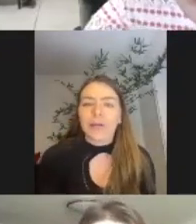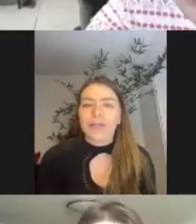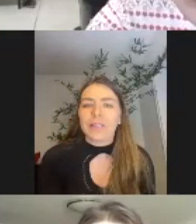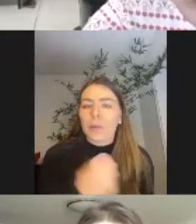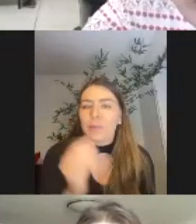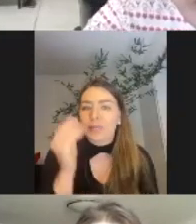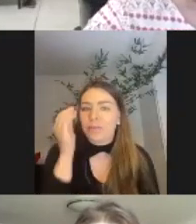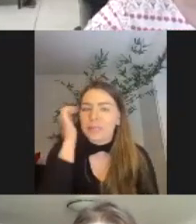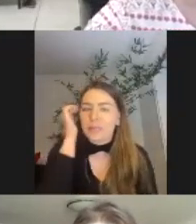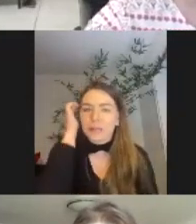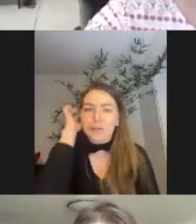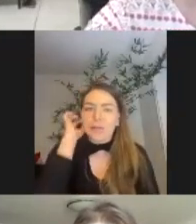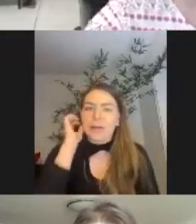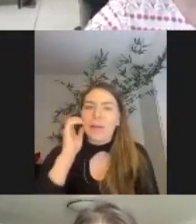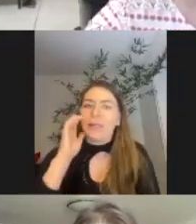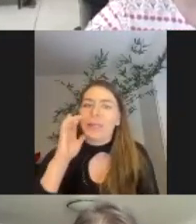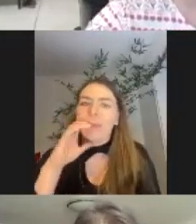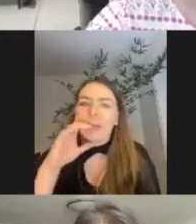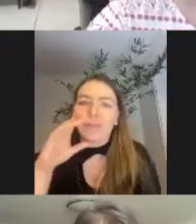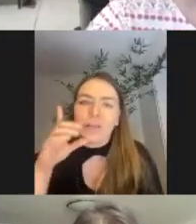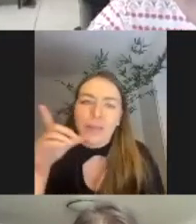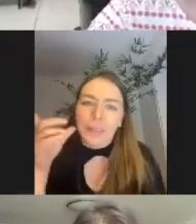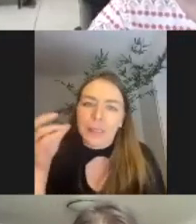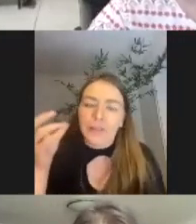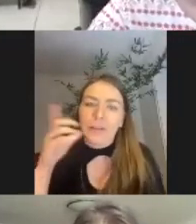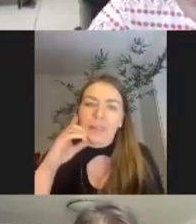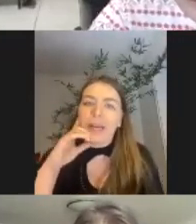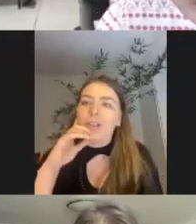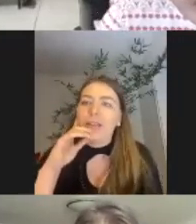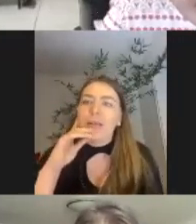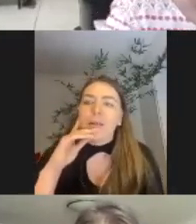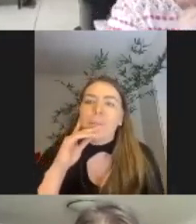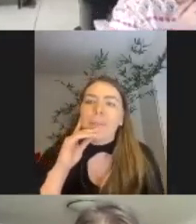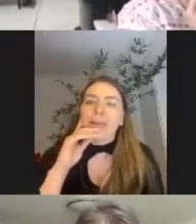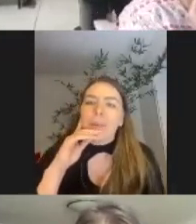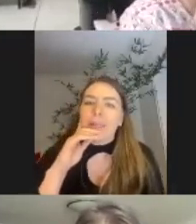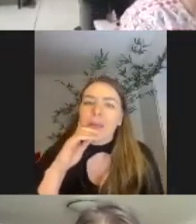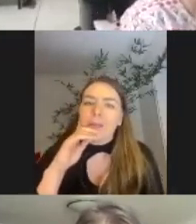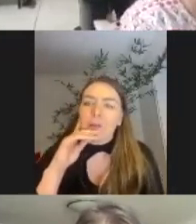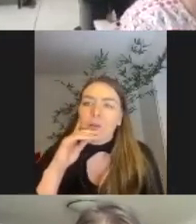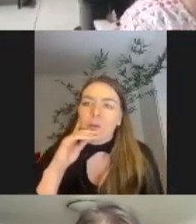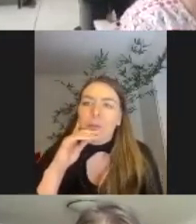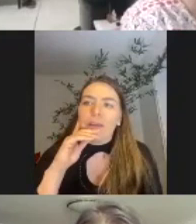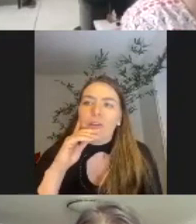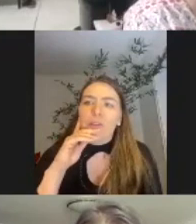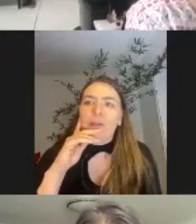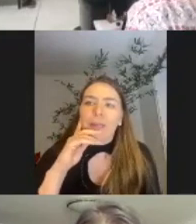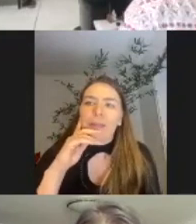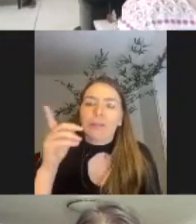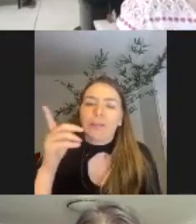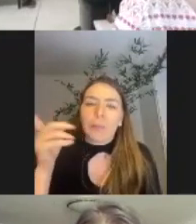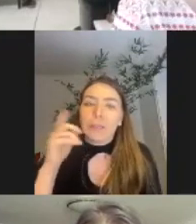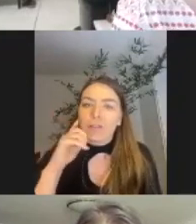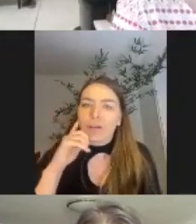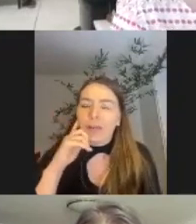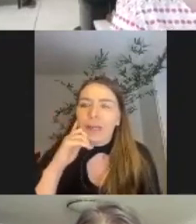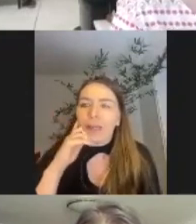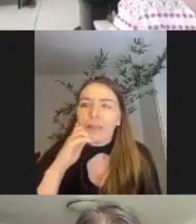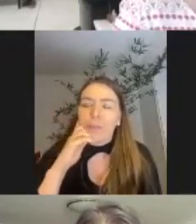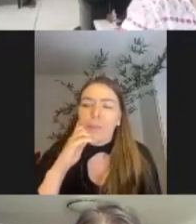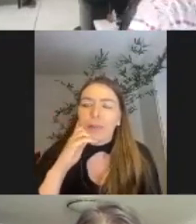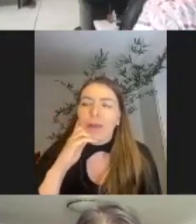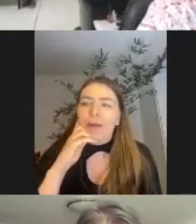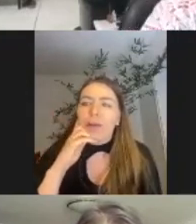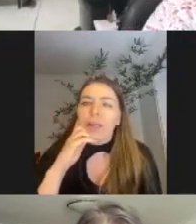Porque eu ia fazer uma observação que não cabe aqui para quem vai vender, na verdade. Mas para quem vai consumir, a gente fala, eu estava comentando isso com a